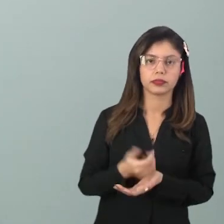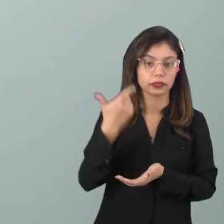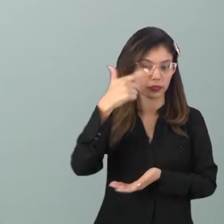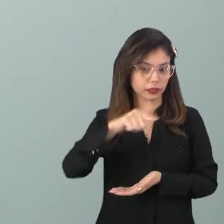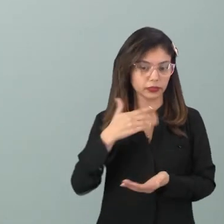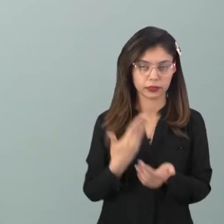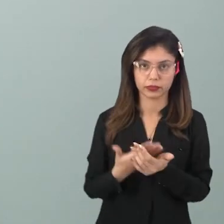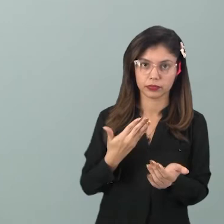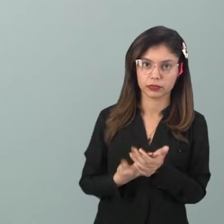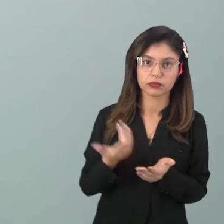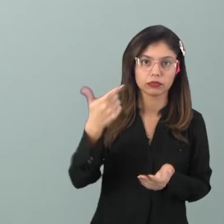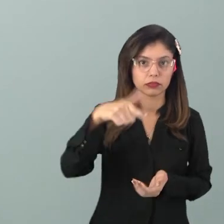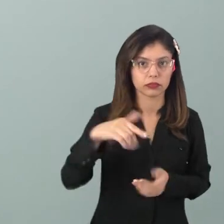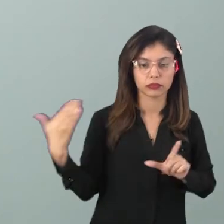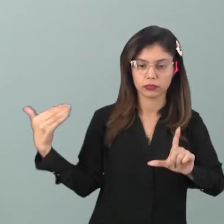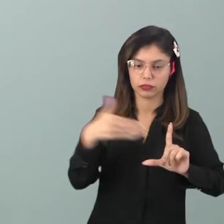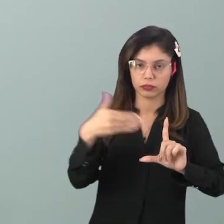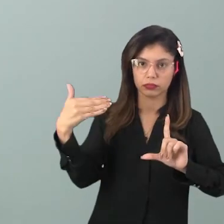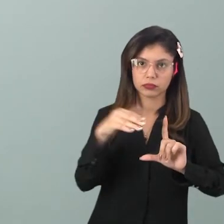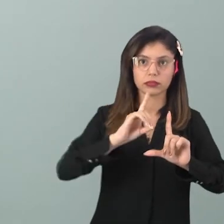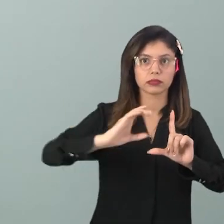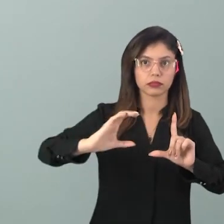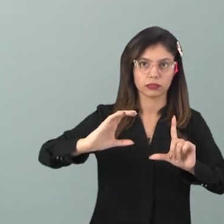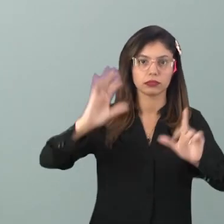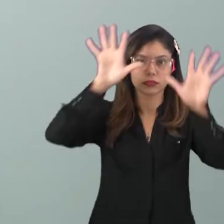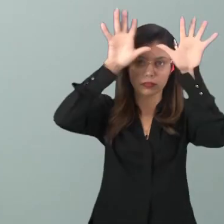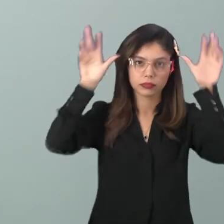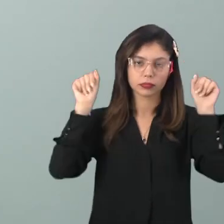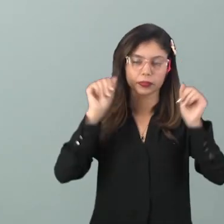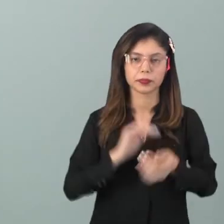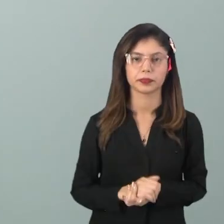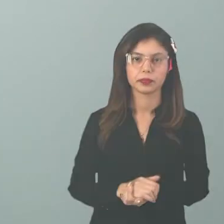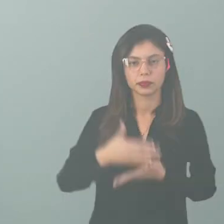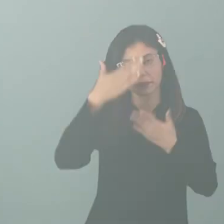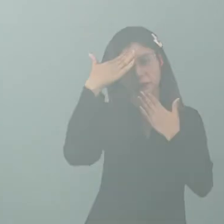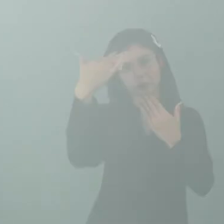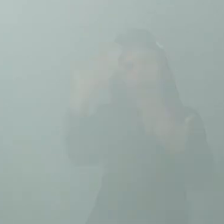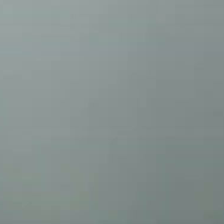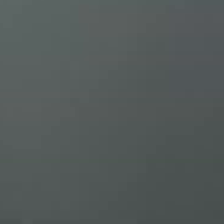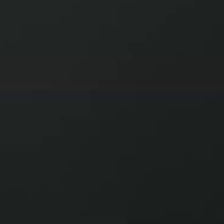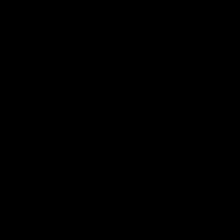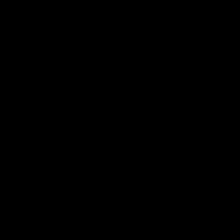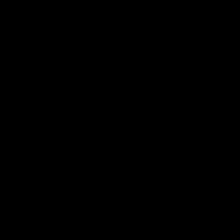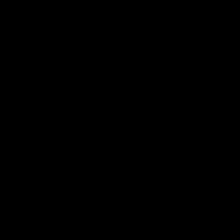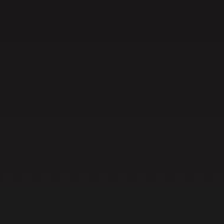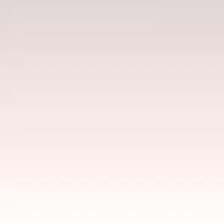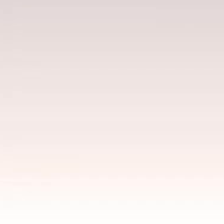rever essa aula novamente, acessem o portal Eduque Acre. Obrigada!